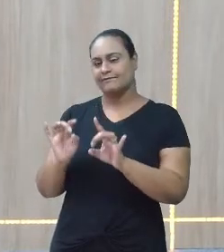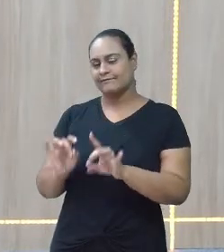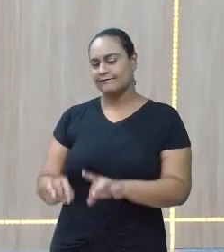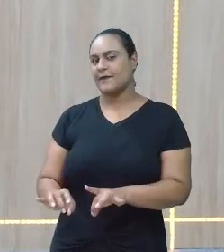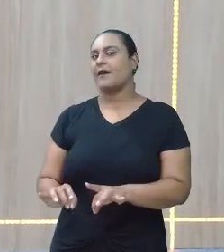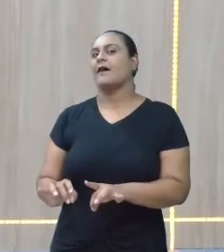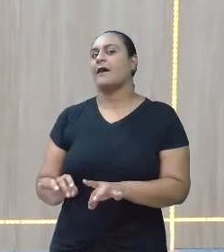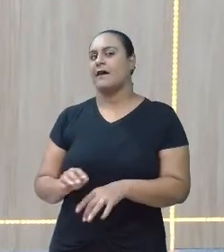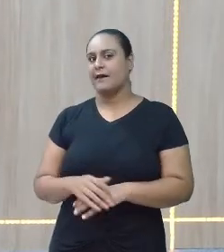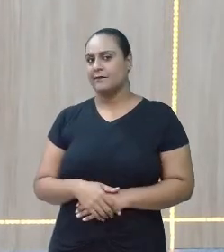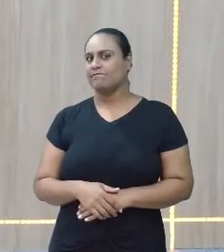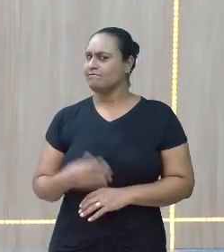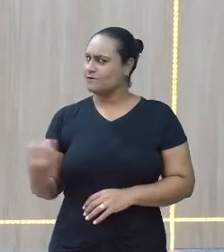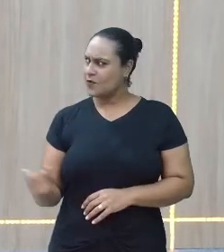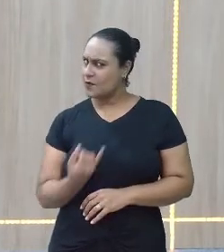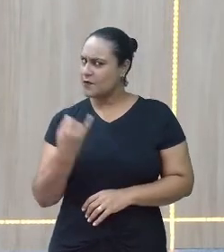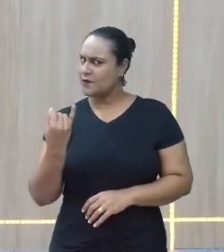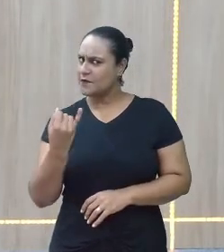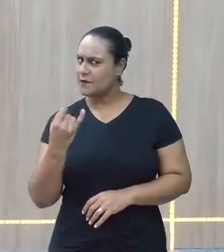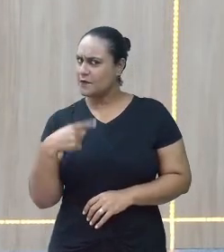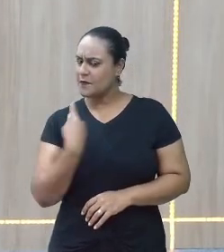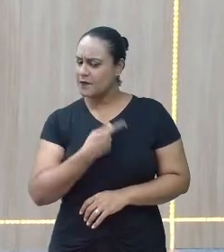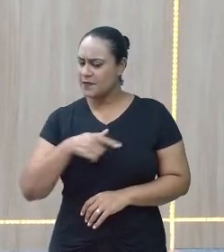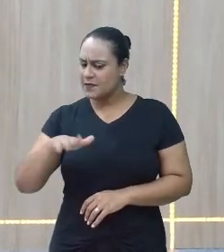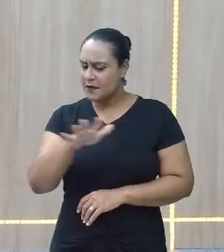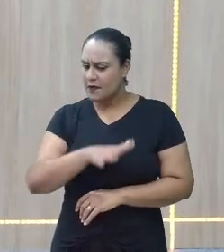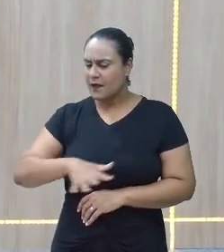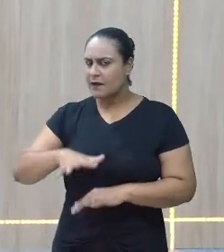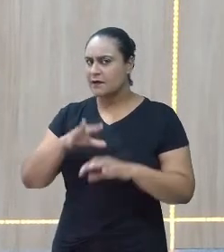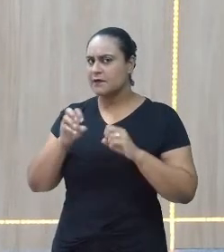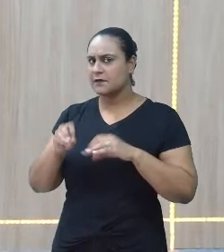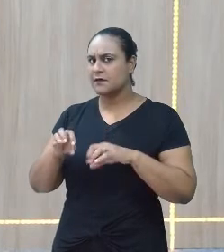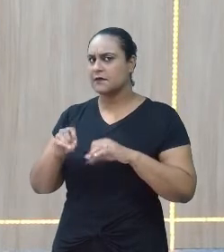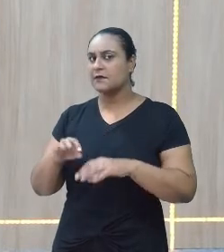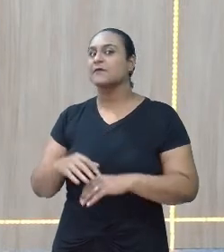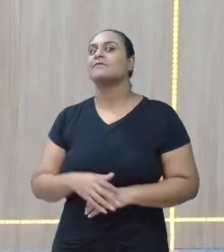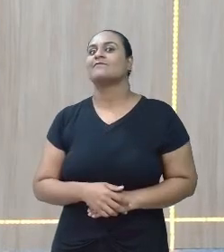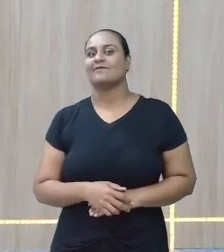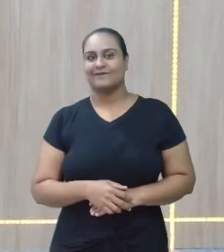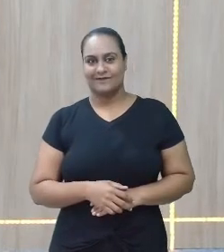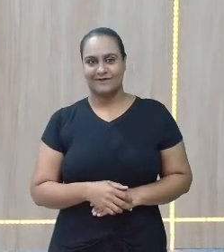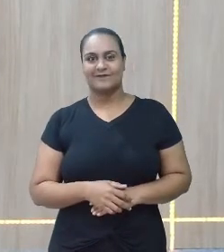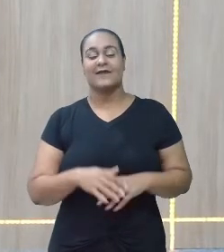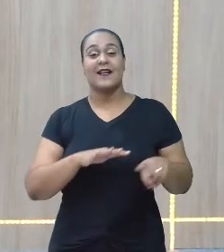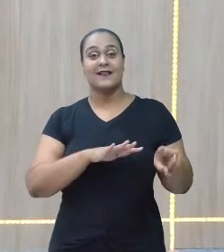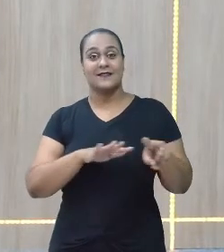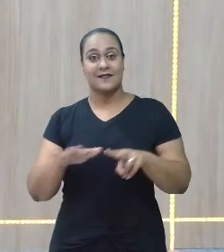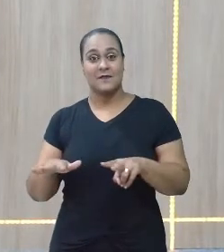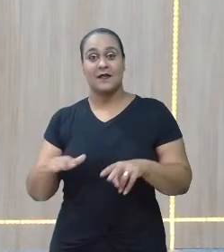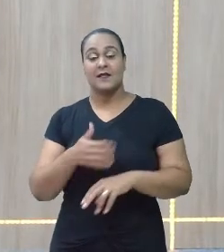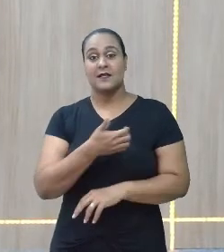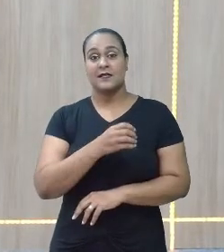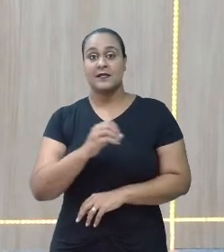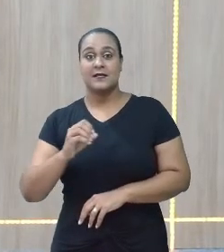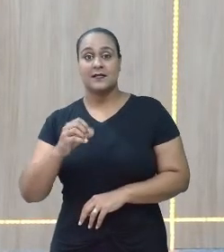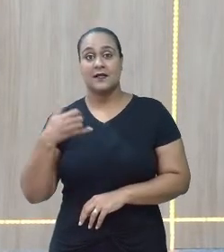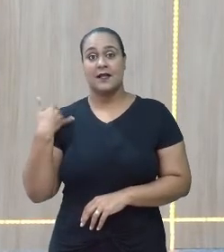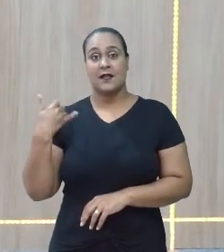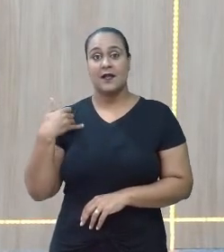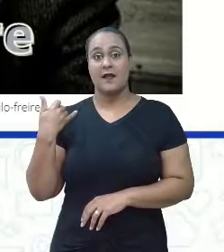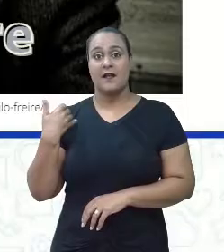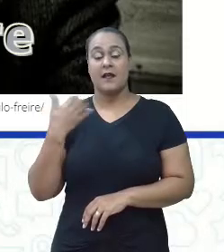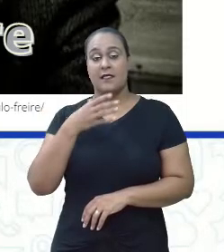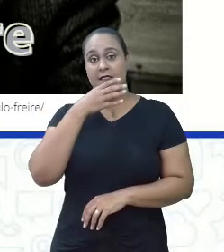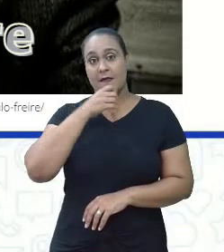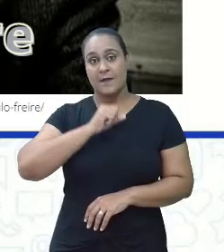bem importante, né, para o nosso cenário educativo, onde chegamos aqui na semana do centenário de Paulo Freire. Nós temos aí em sua tela